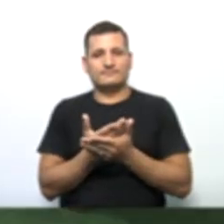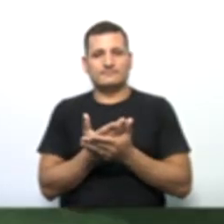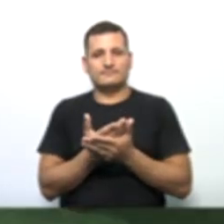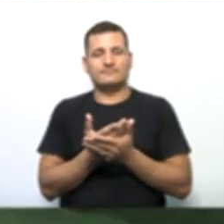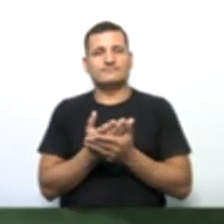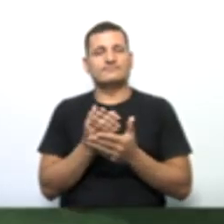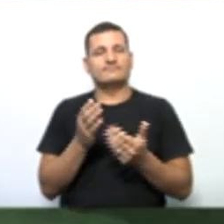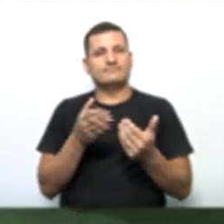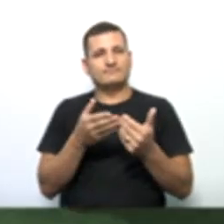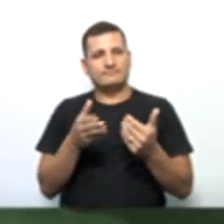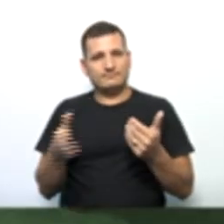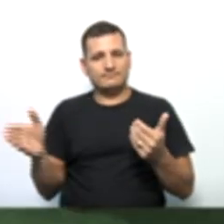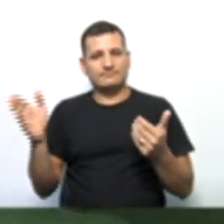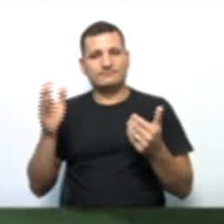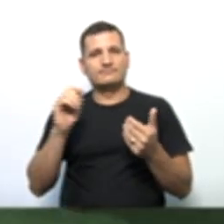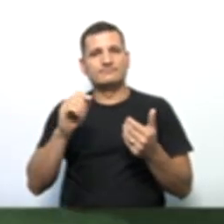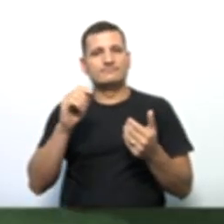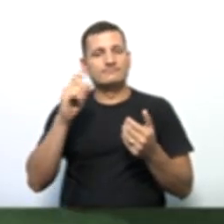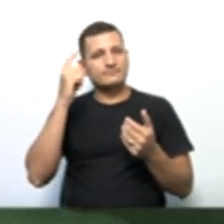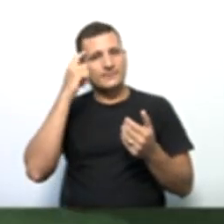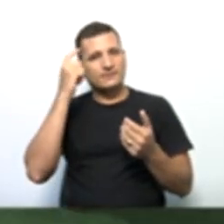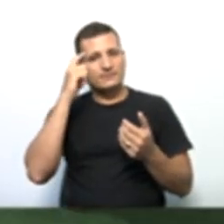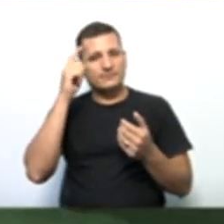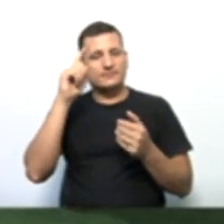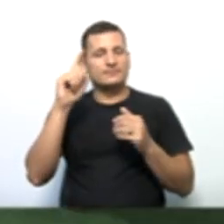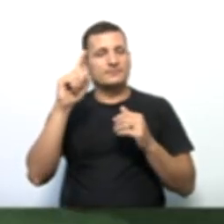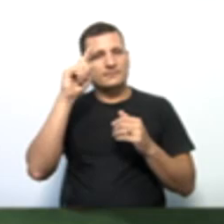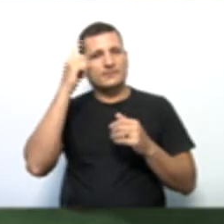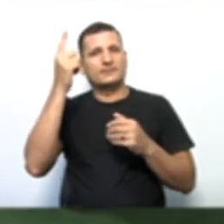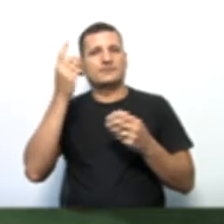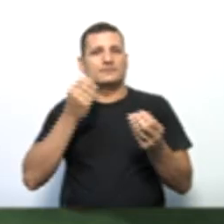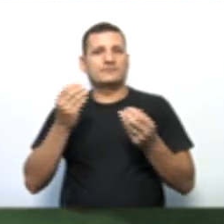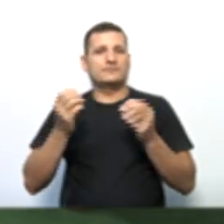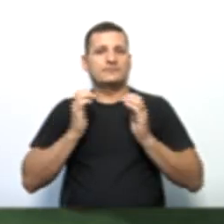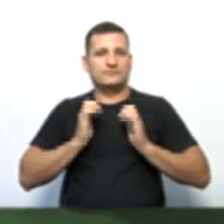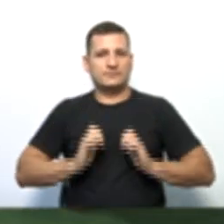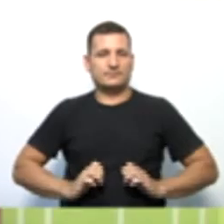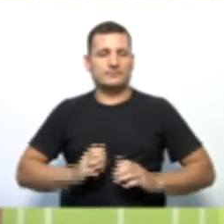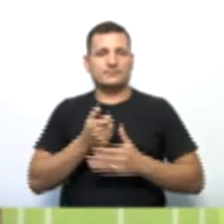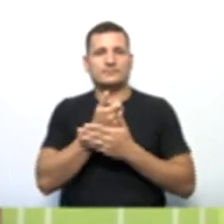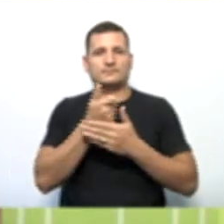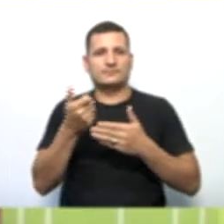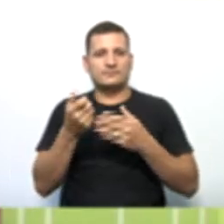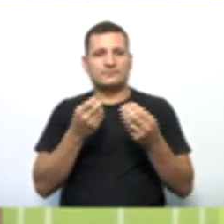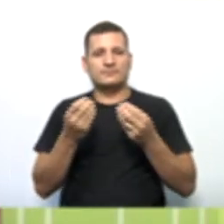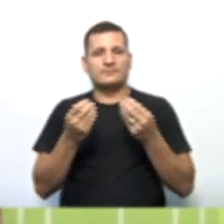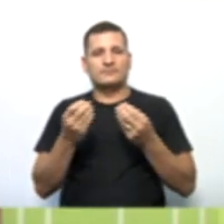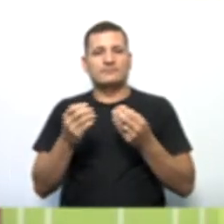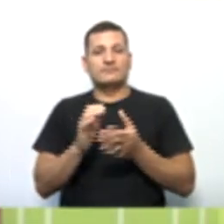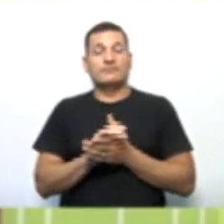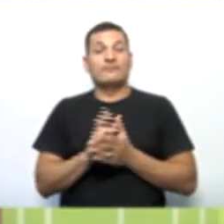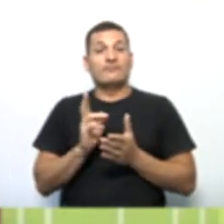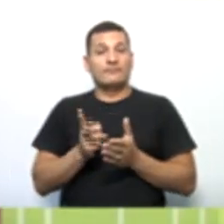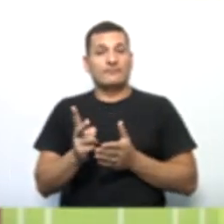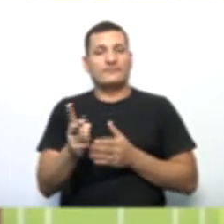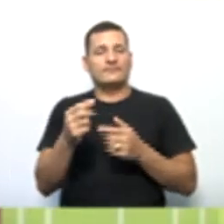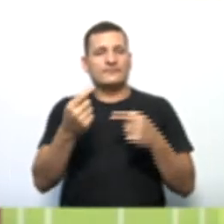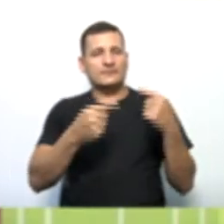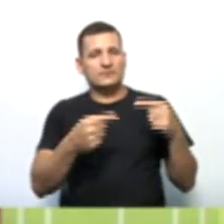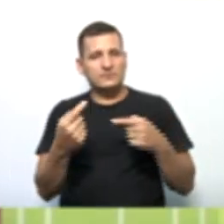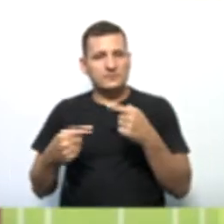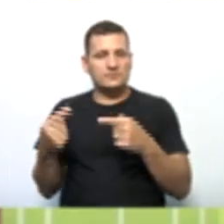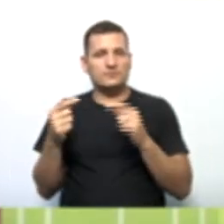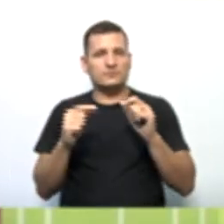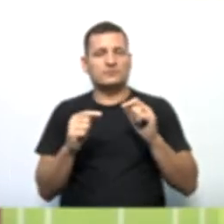um encaminhamento para as ideias, que a gente está falando um pouquinho sobre a ética moral, Certamente. Né? A gente vai continuando essa discussão sobre o que é ética e